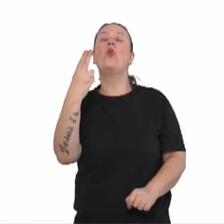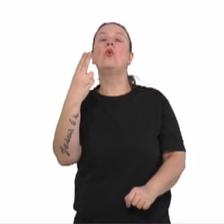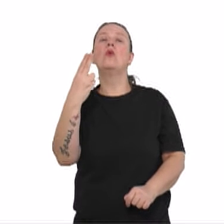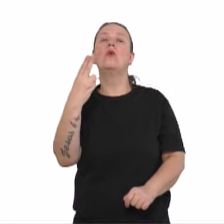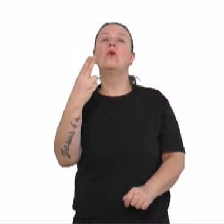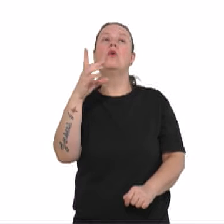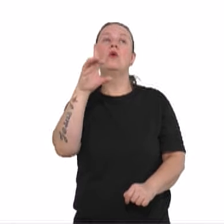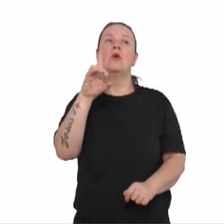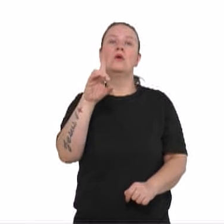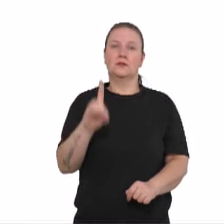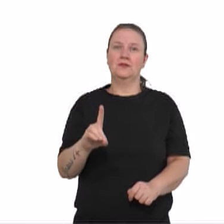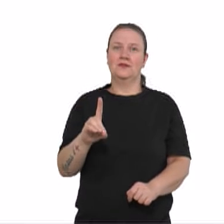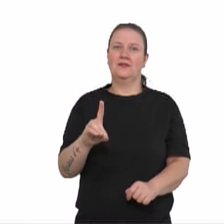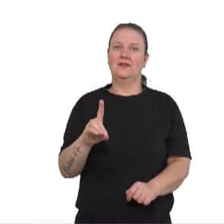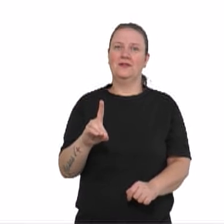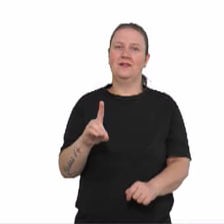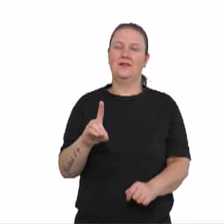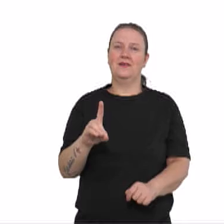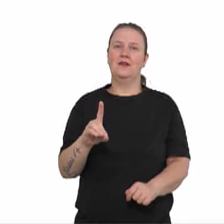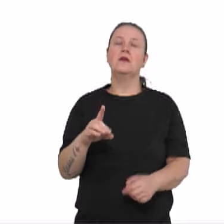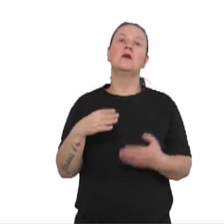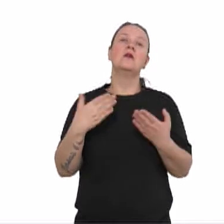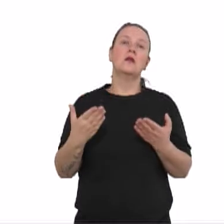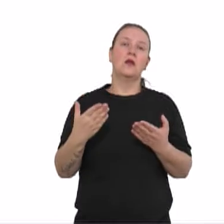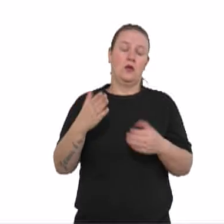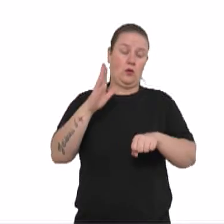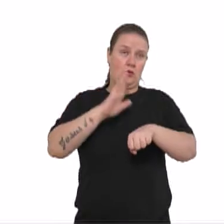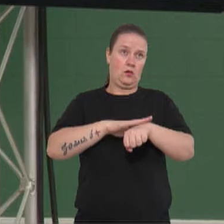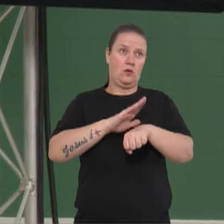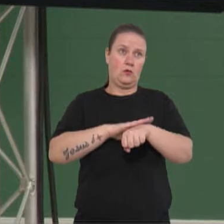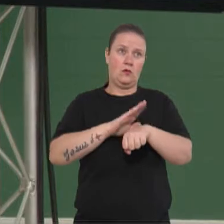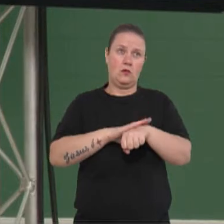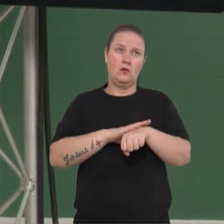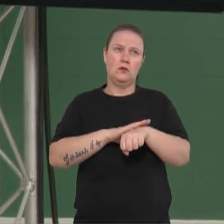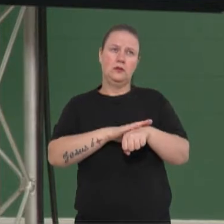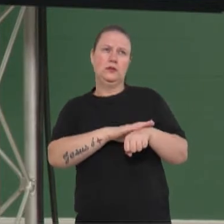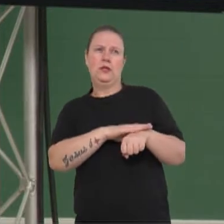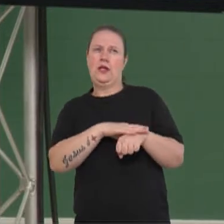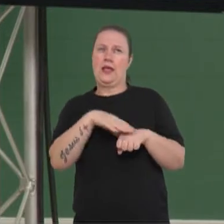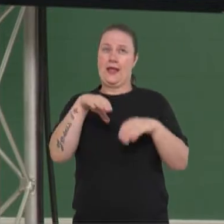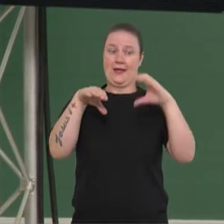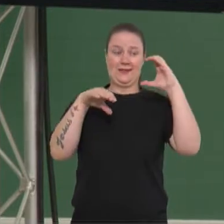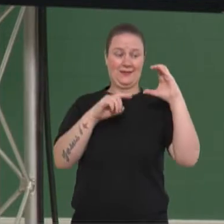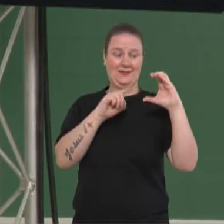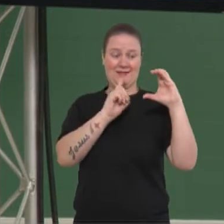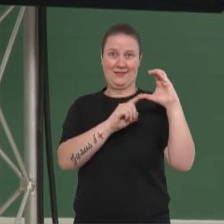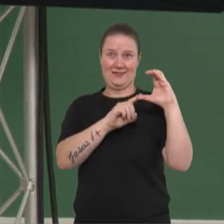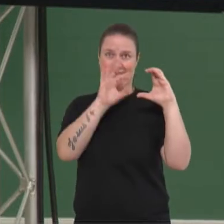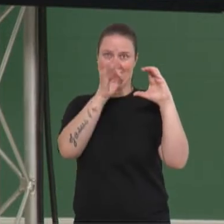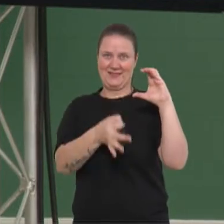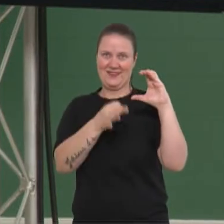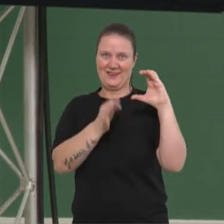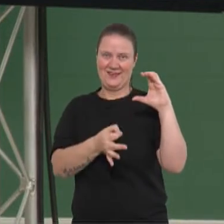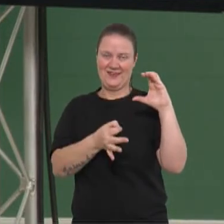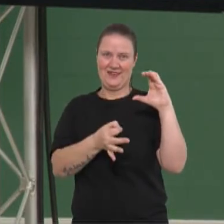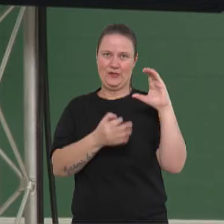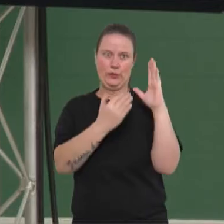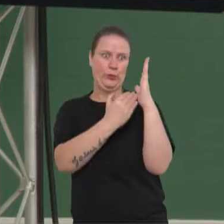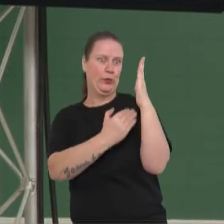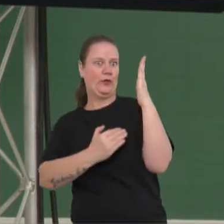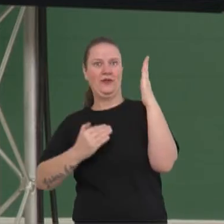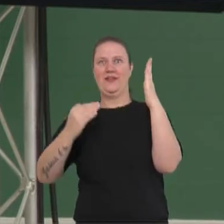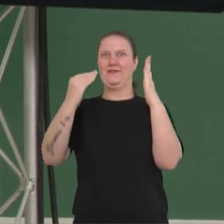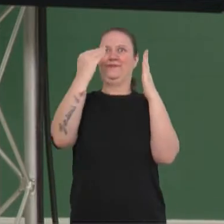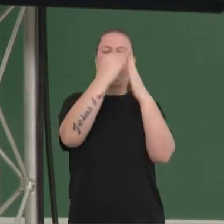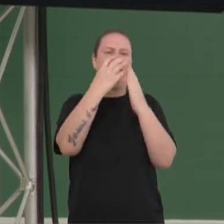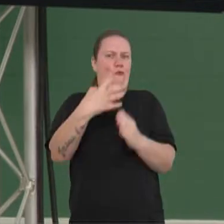Acertou quem colocou no momento de extrema emoção. Né? Eu usei o termo extrema aqui, não sei se ele não ficou extremista, né? Poderia